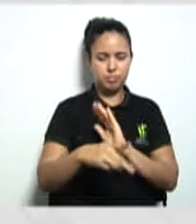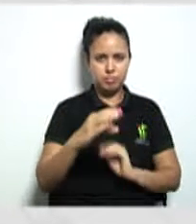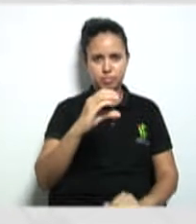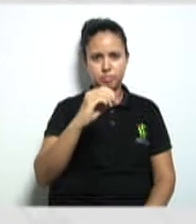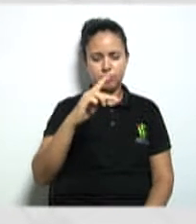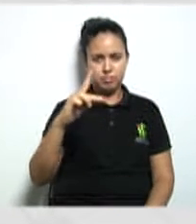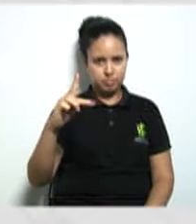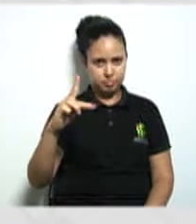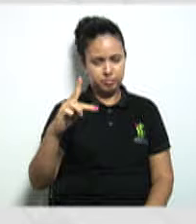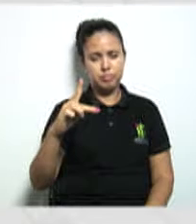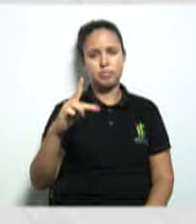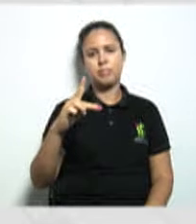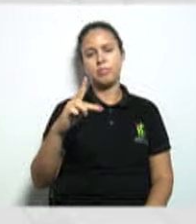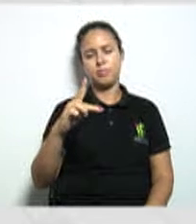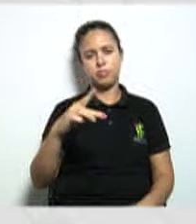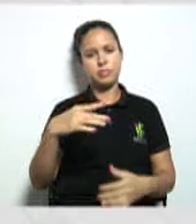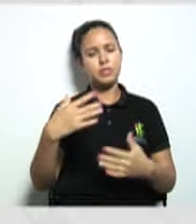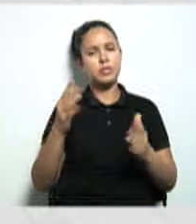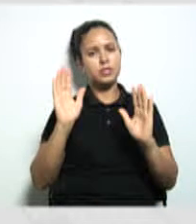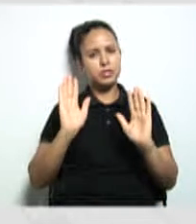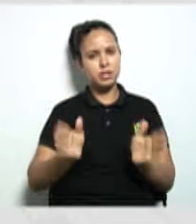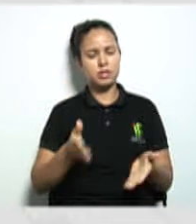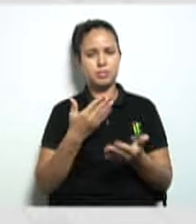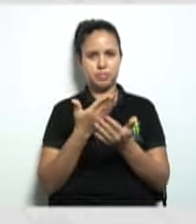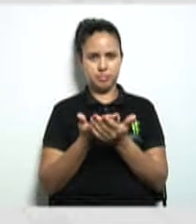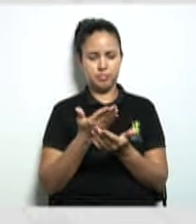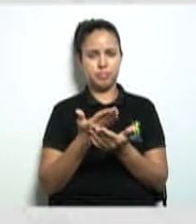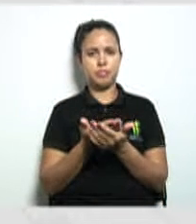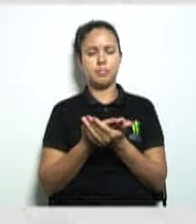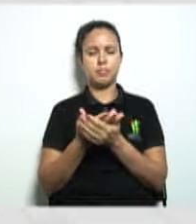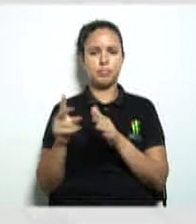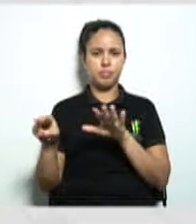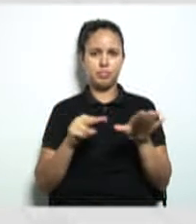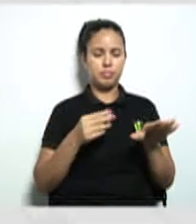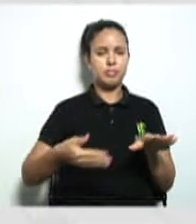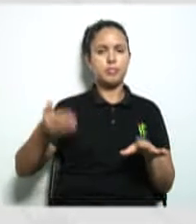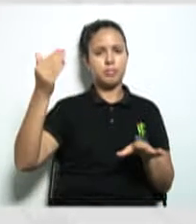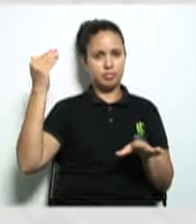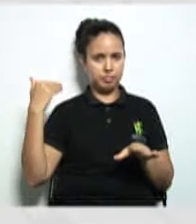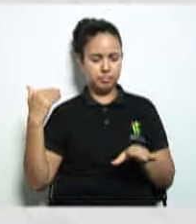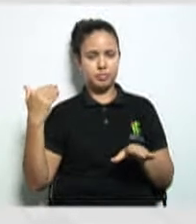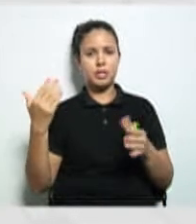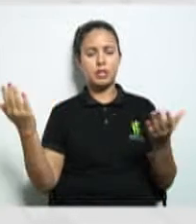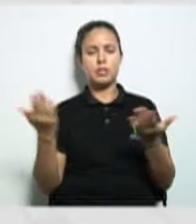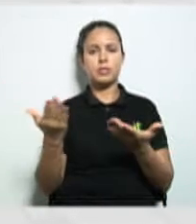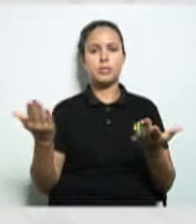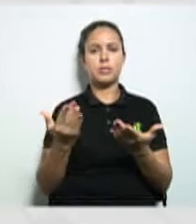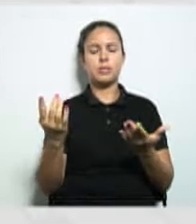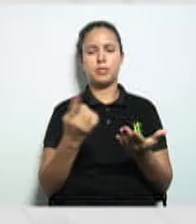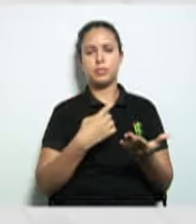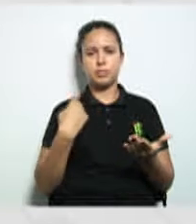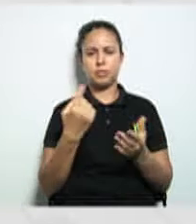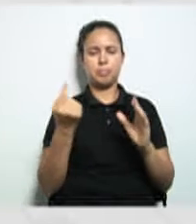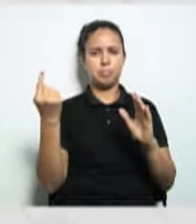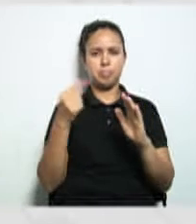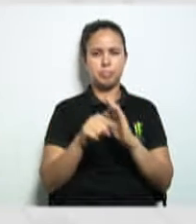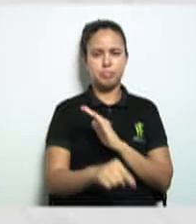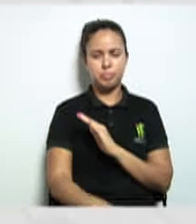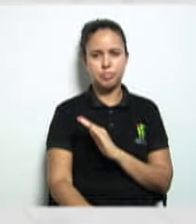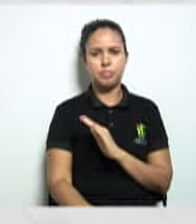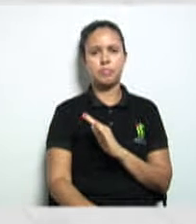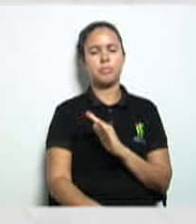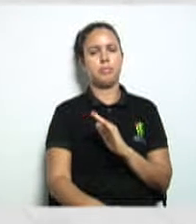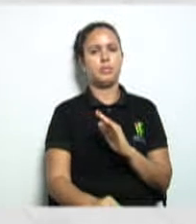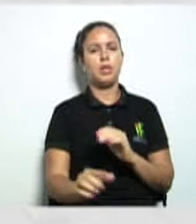composto por 7 princípios, como nós já vimos também na nossa aula passada, né? Agora nós vamos aprofundar mais sobre